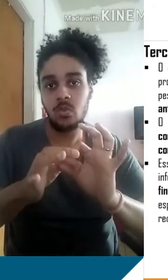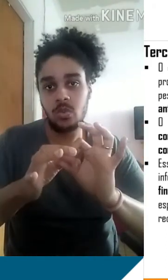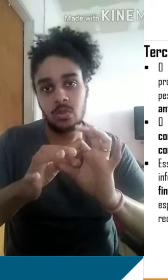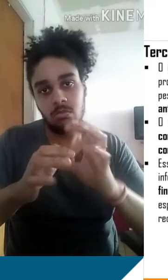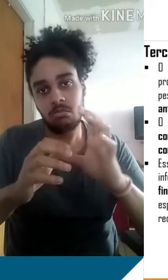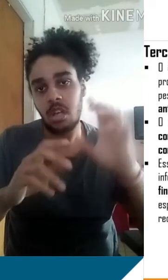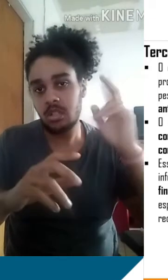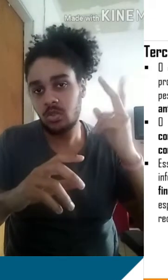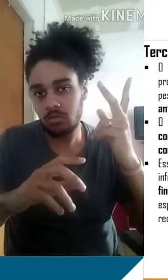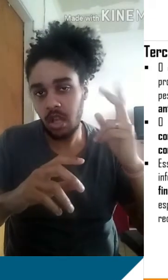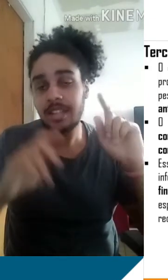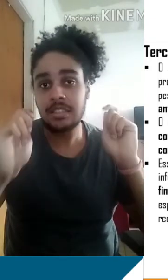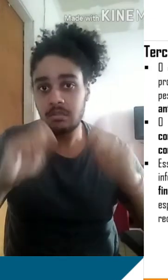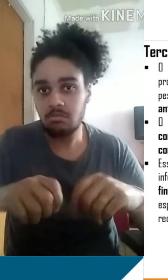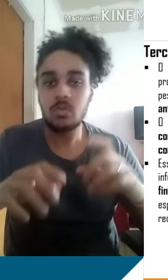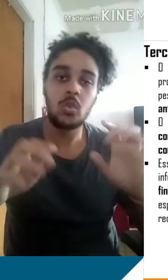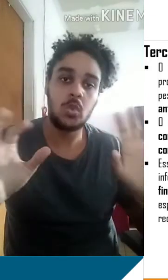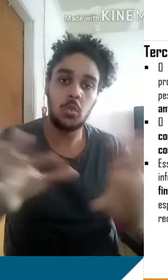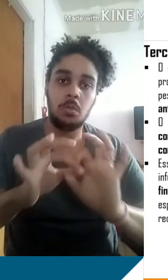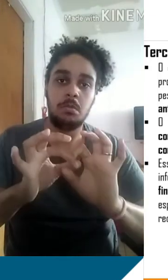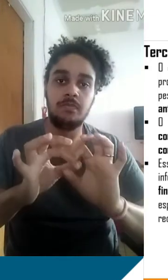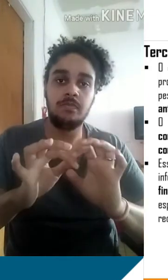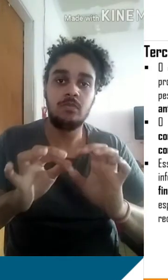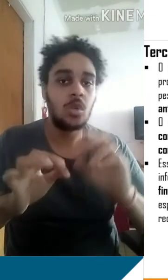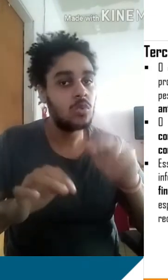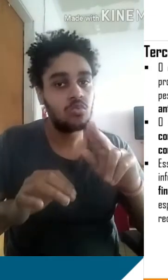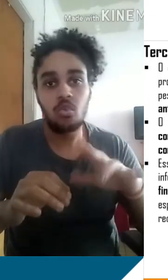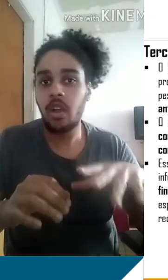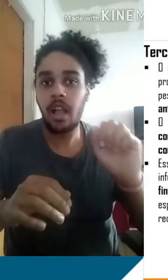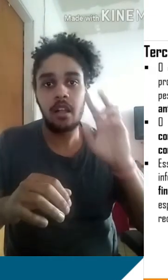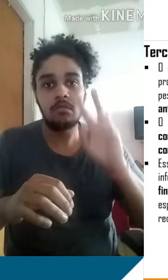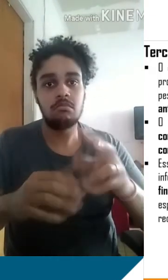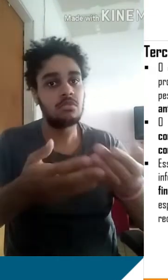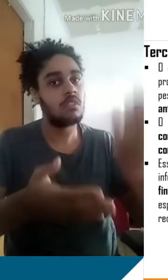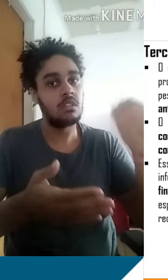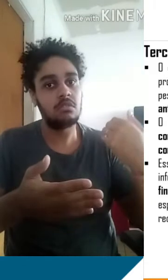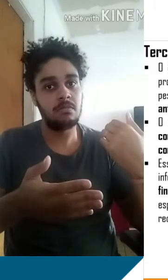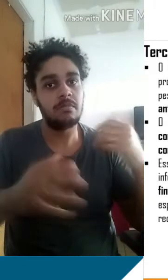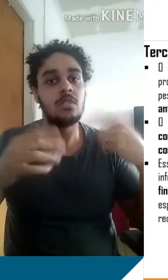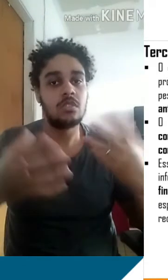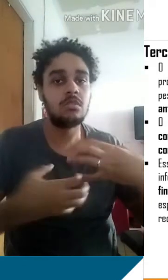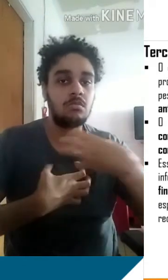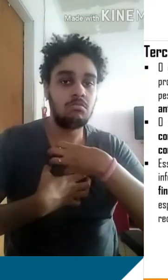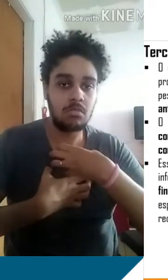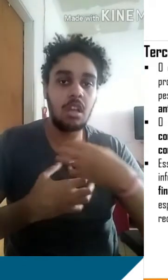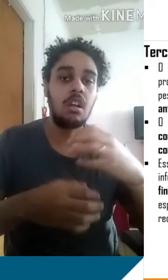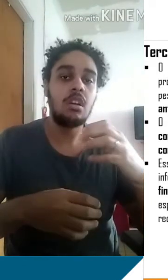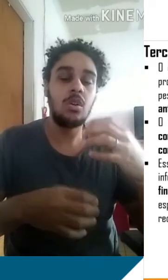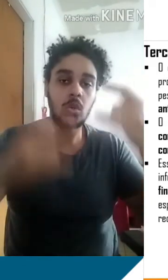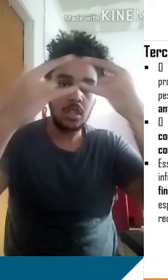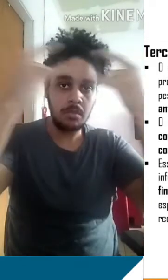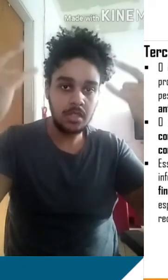humanidade. Nesse sentido, o capitalismo informacional, né, imaginando aí a grande característica do capitalismo no período atual, ele